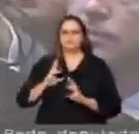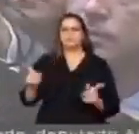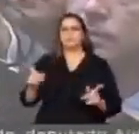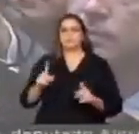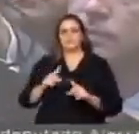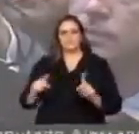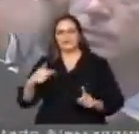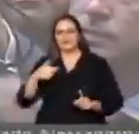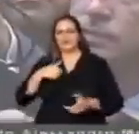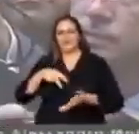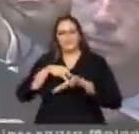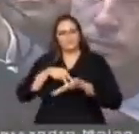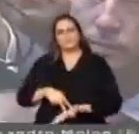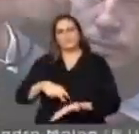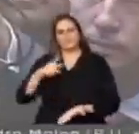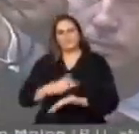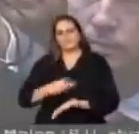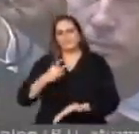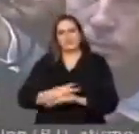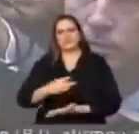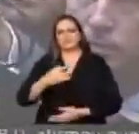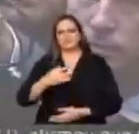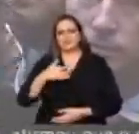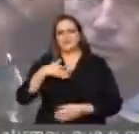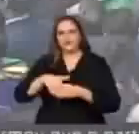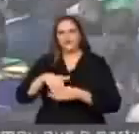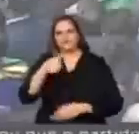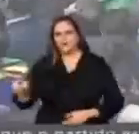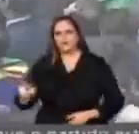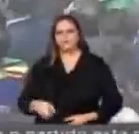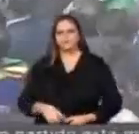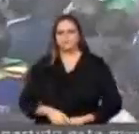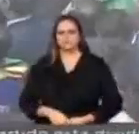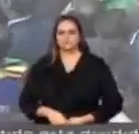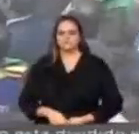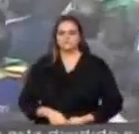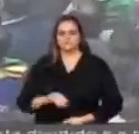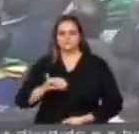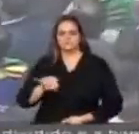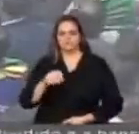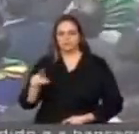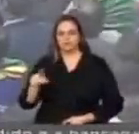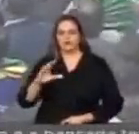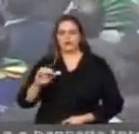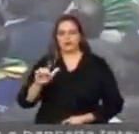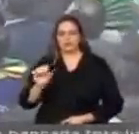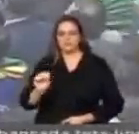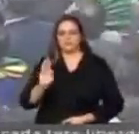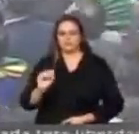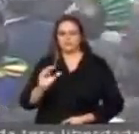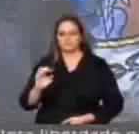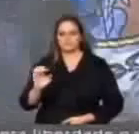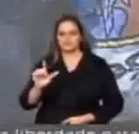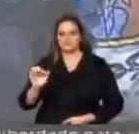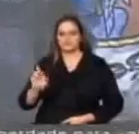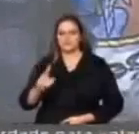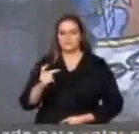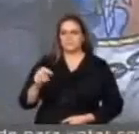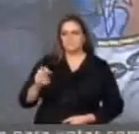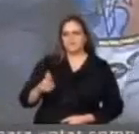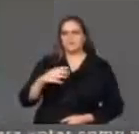virtude do meu posicionamento partidário, eu voto não, senhor presidente. Deputado João Carlos Bacelar, do PR da